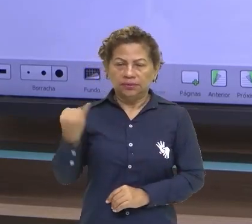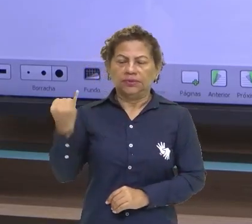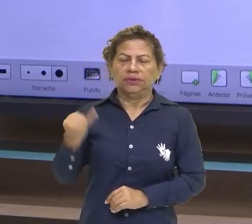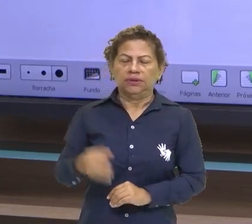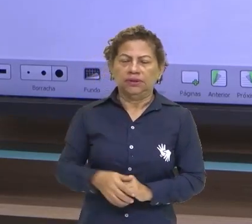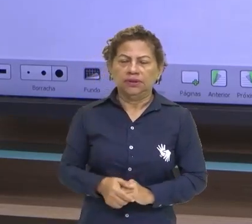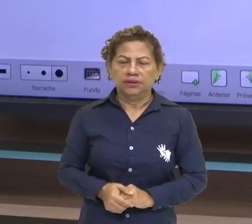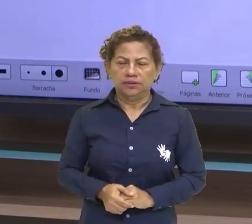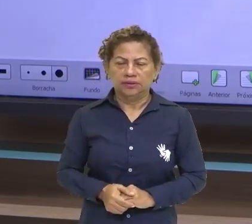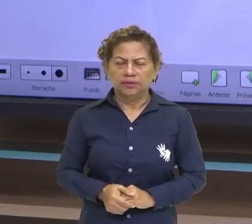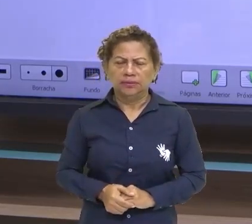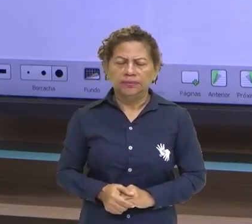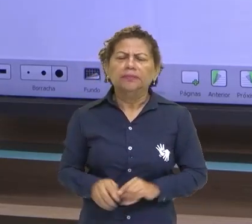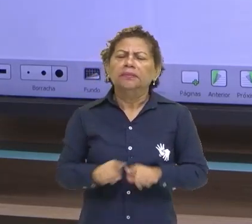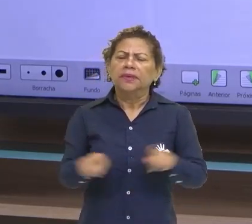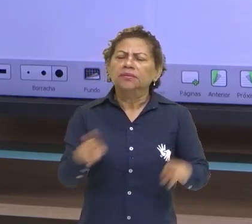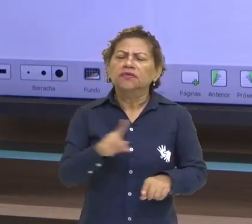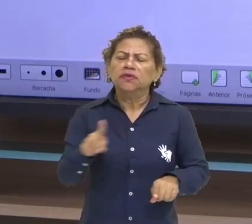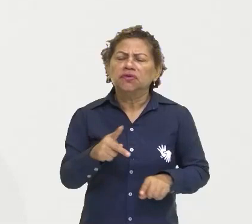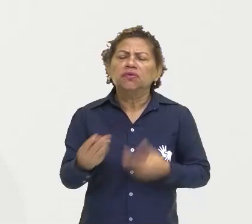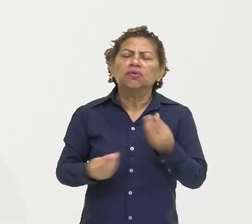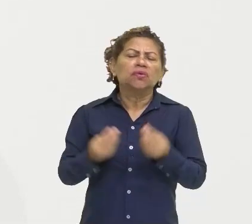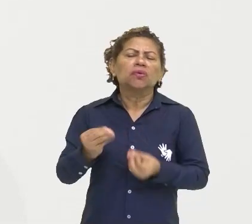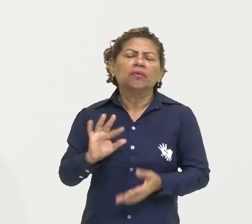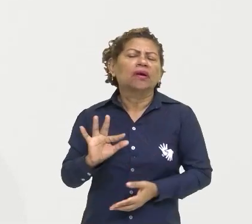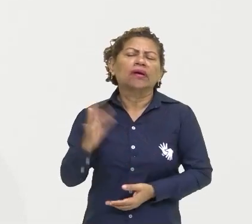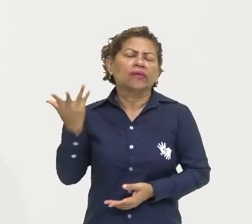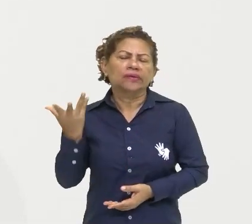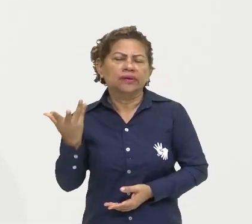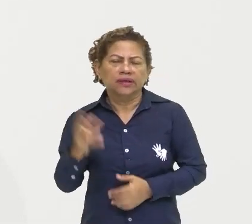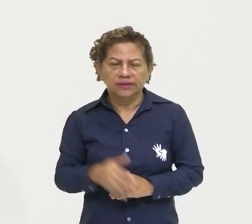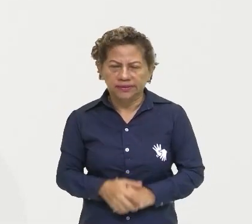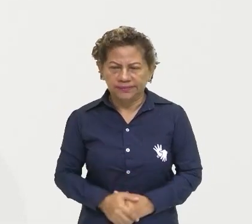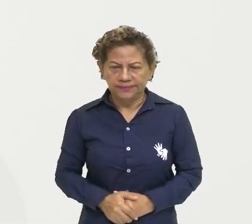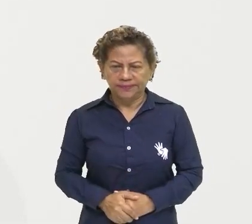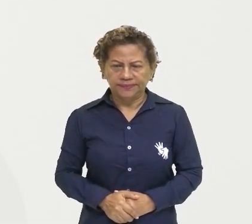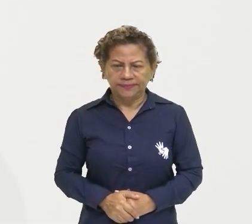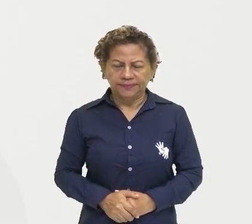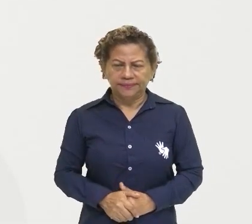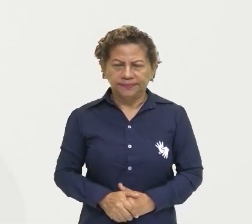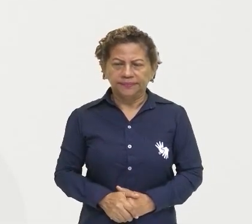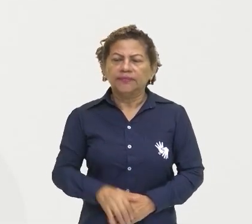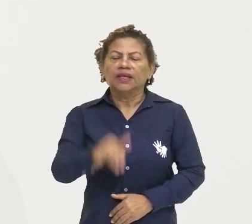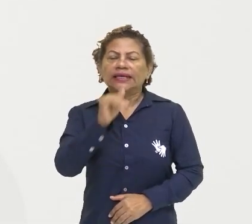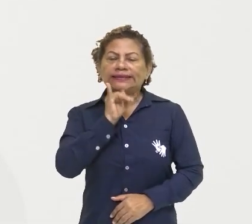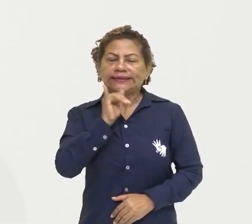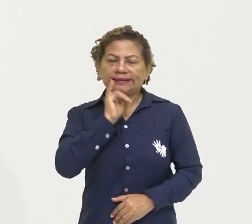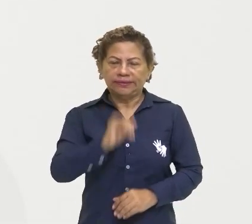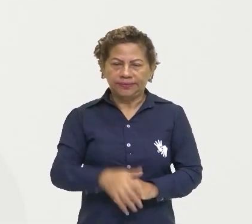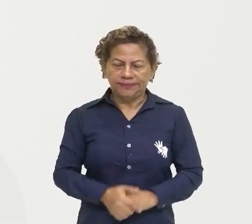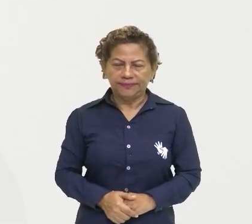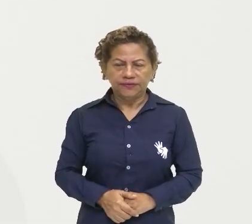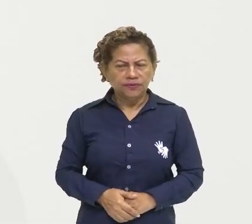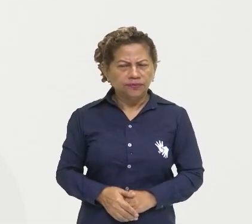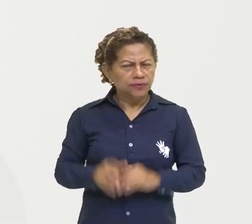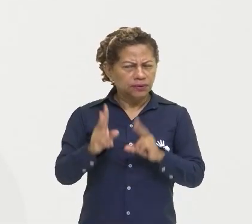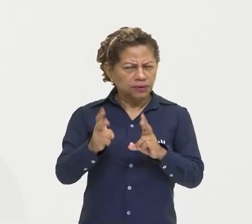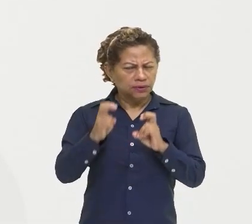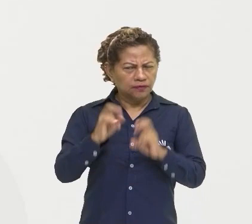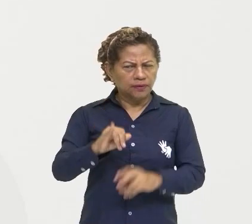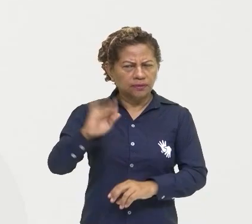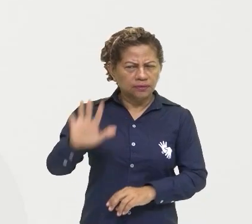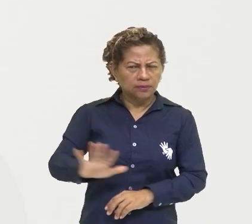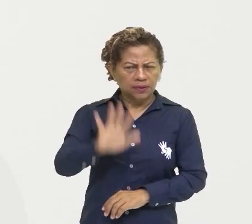é como isso acontece. Vamos lá? Olha só. Por exemplo, aqui a gente vê